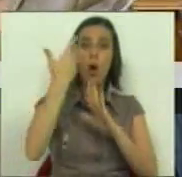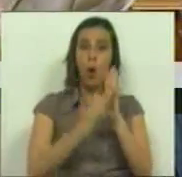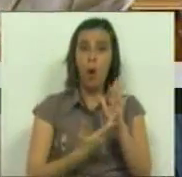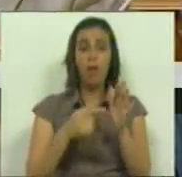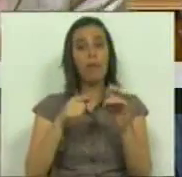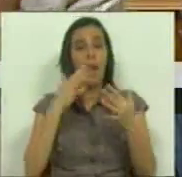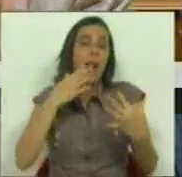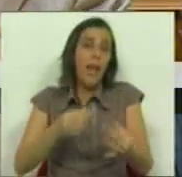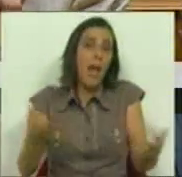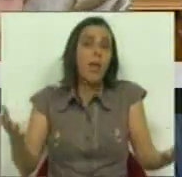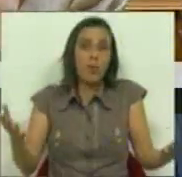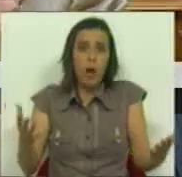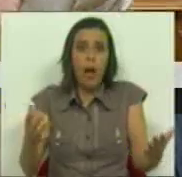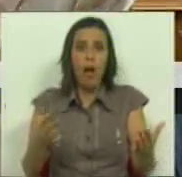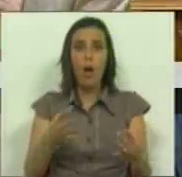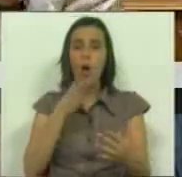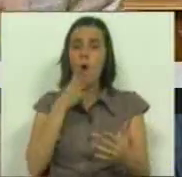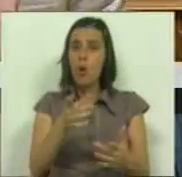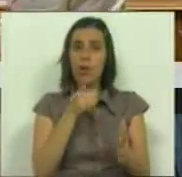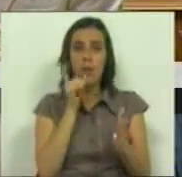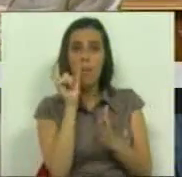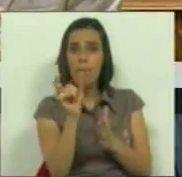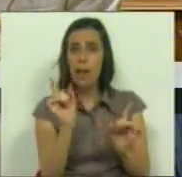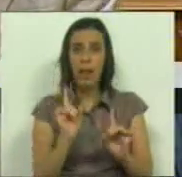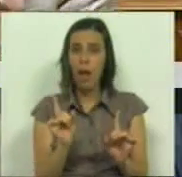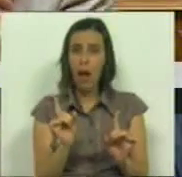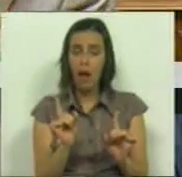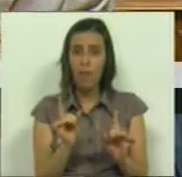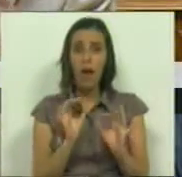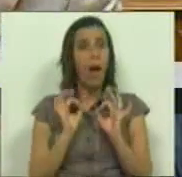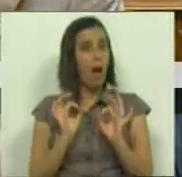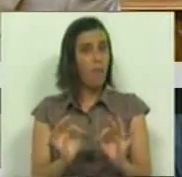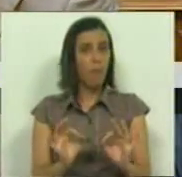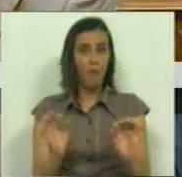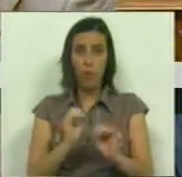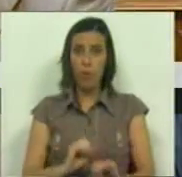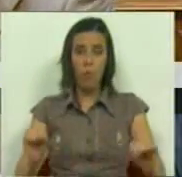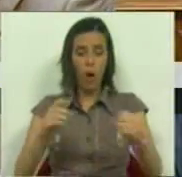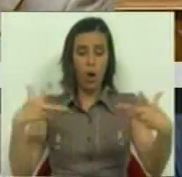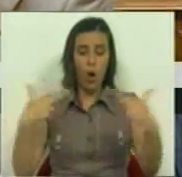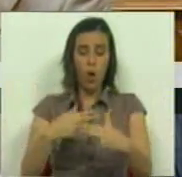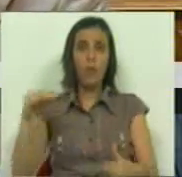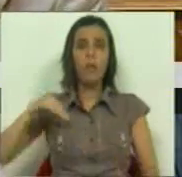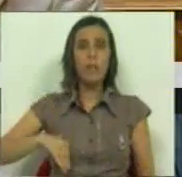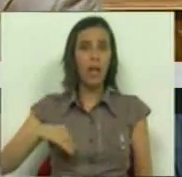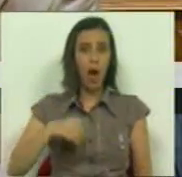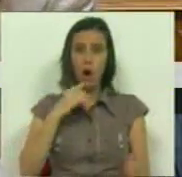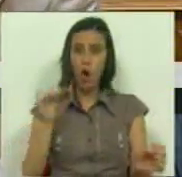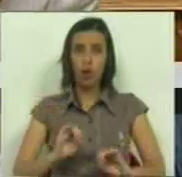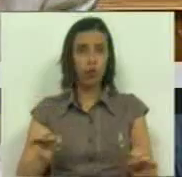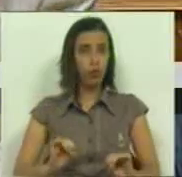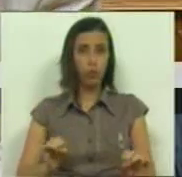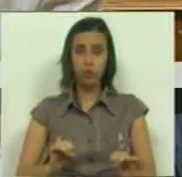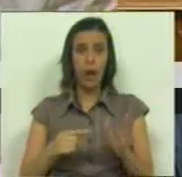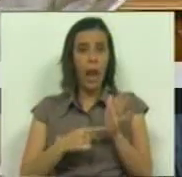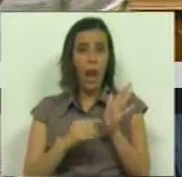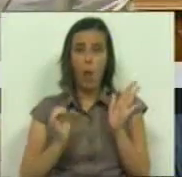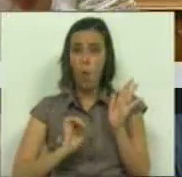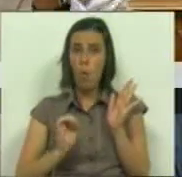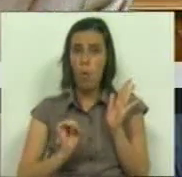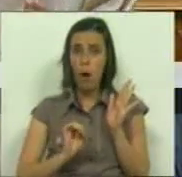como é natural, não diz uma palavra a favor do corte dos salários. Não está